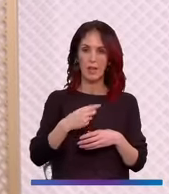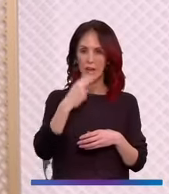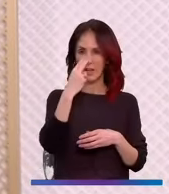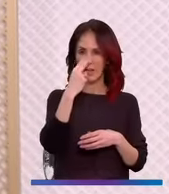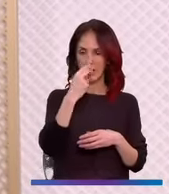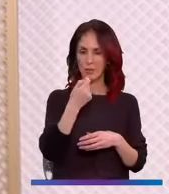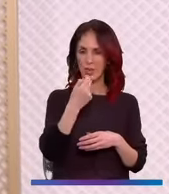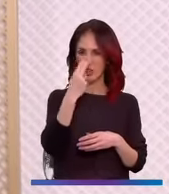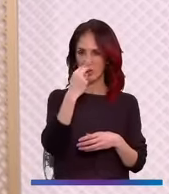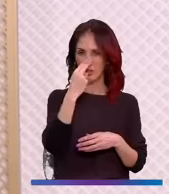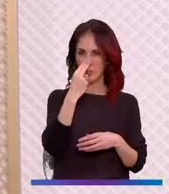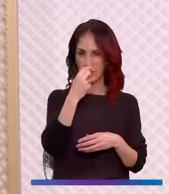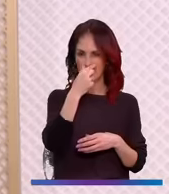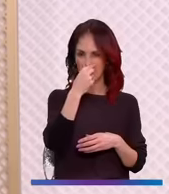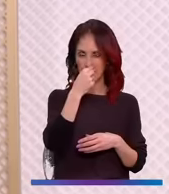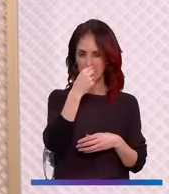de congestionamento.